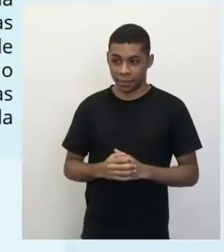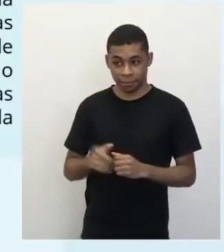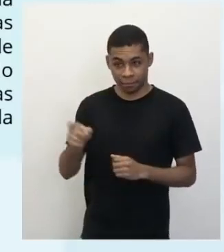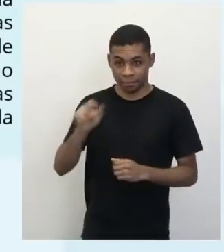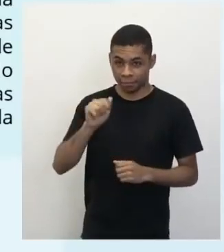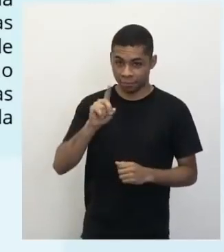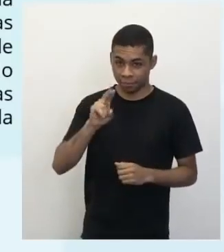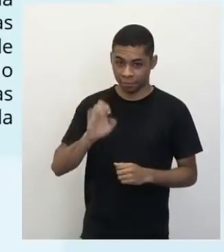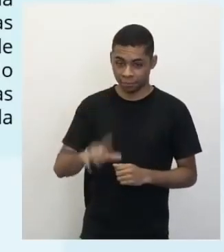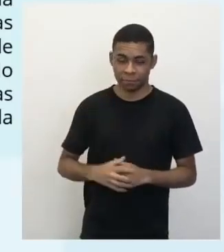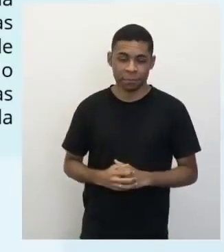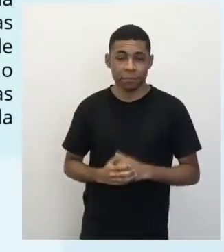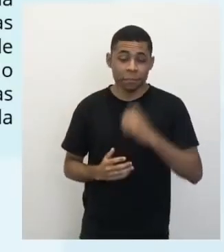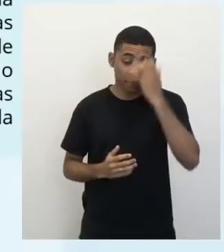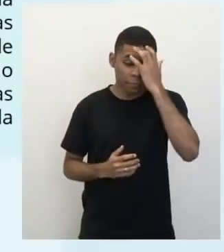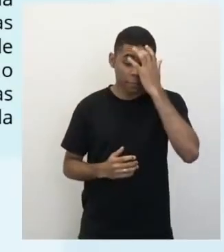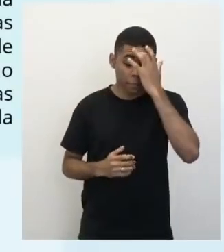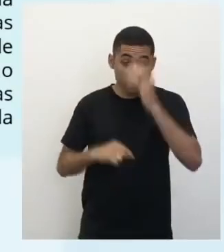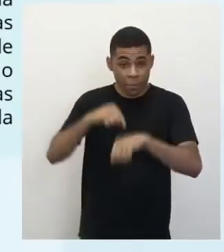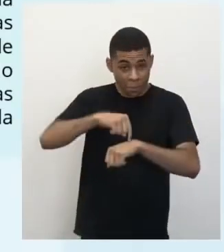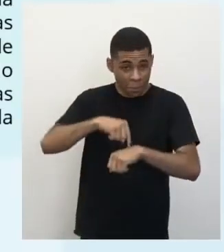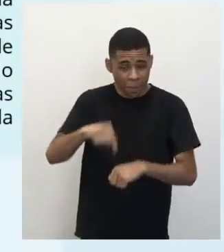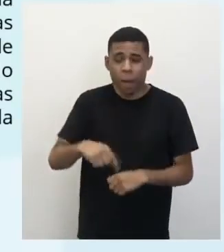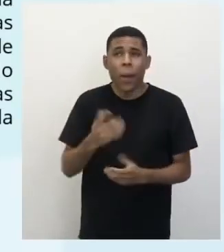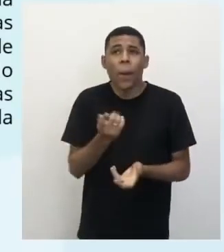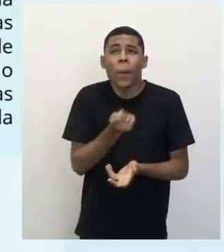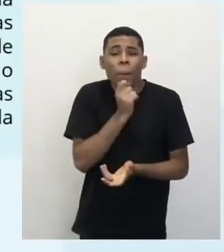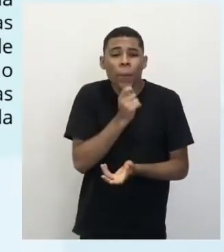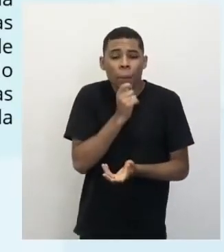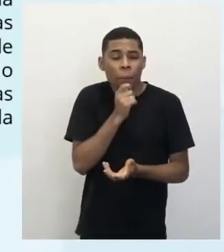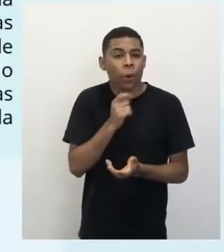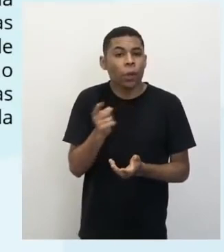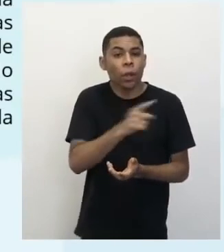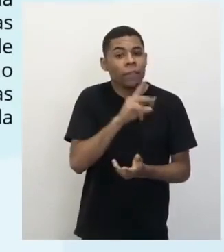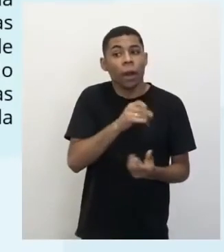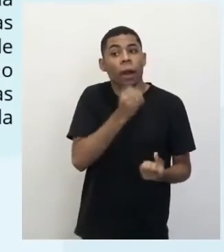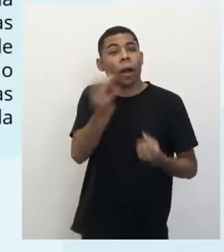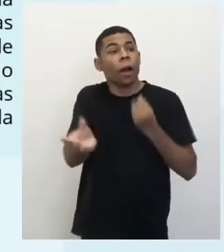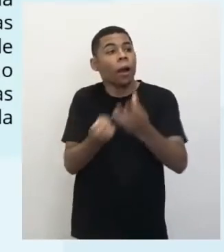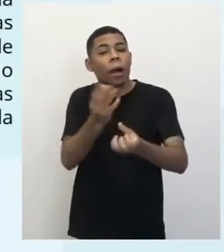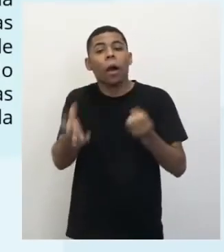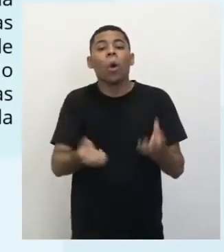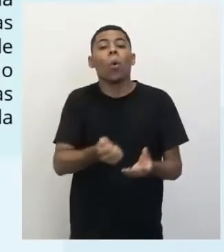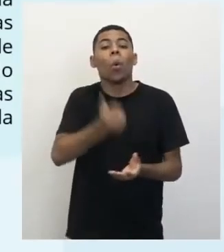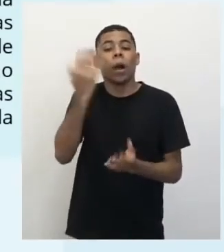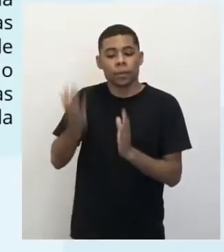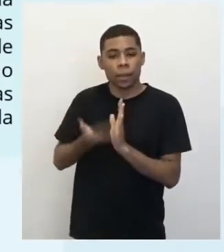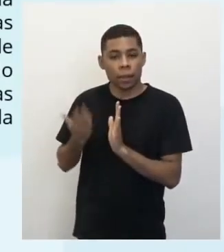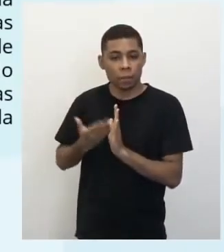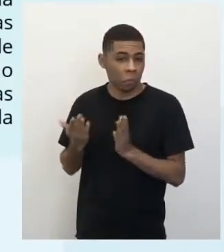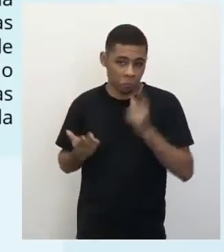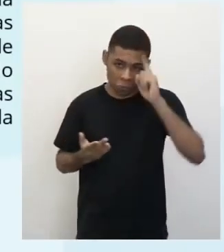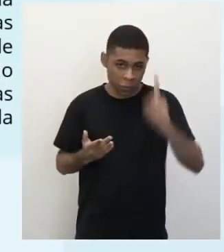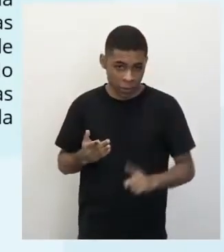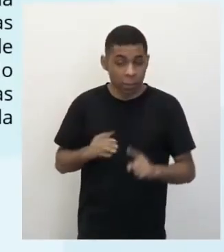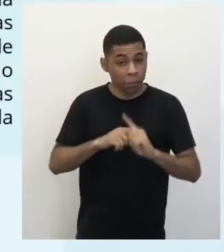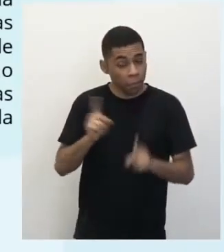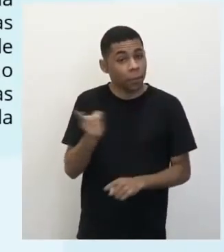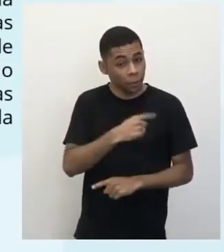Adriel. No momento, ainda não definimos quantos livros vamos doar, mas vamos ver se podemos